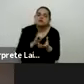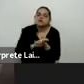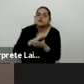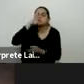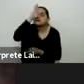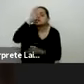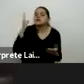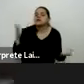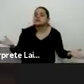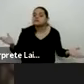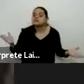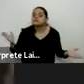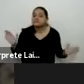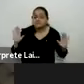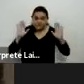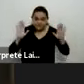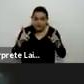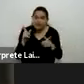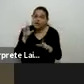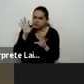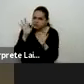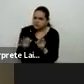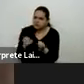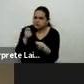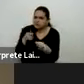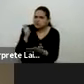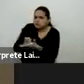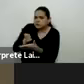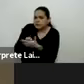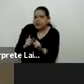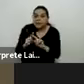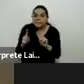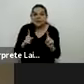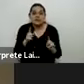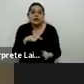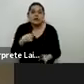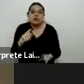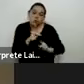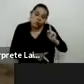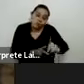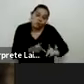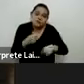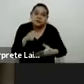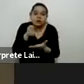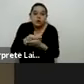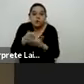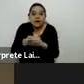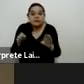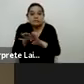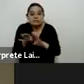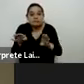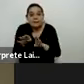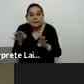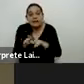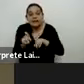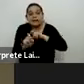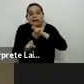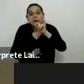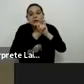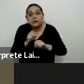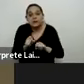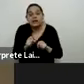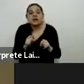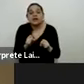uma economia política adequada à crise. Então, nós vamos, após a transição da crise, nós vamos ter